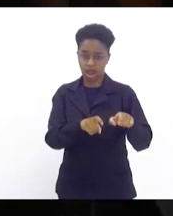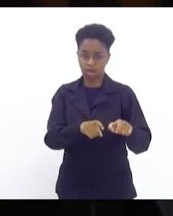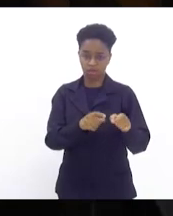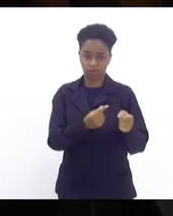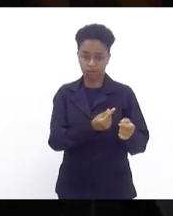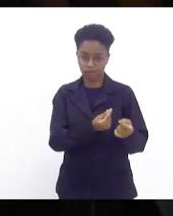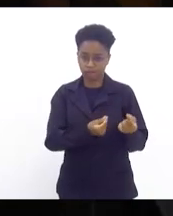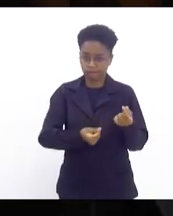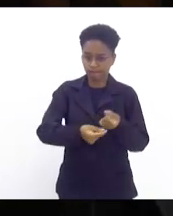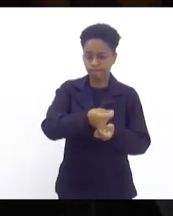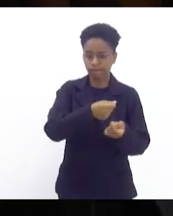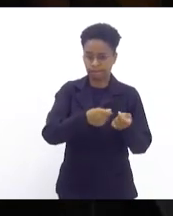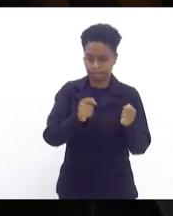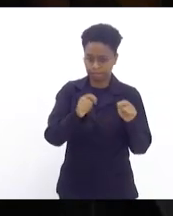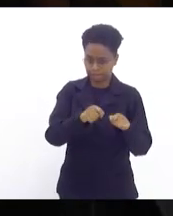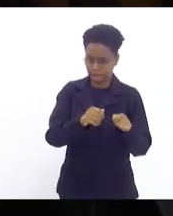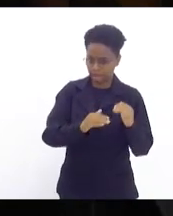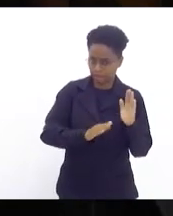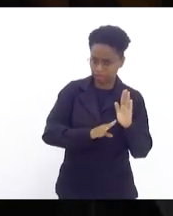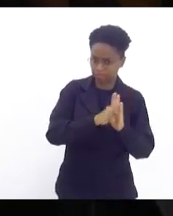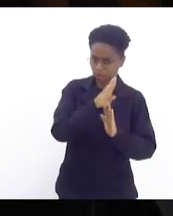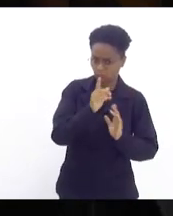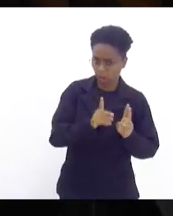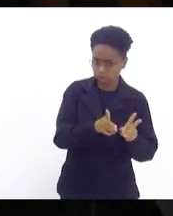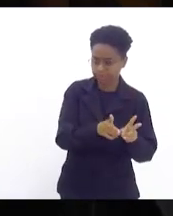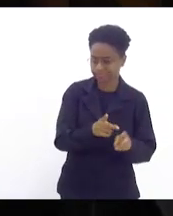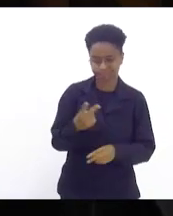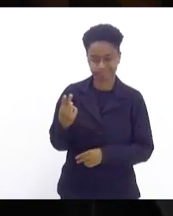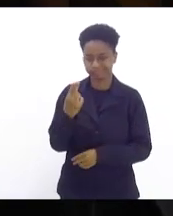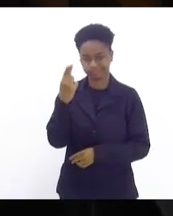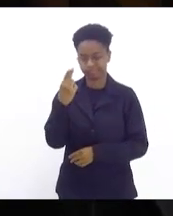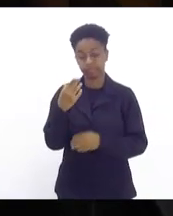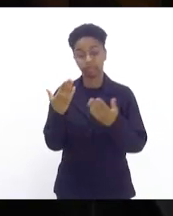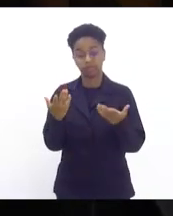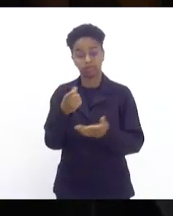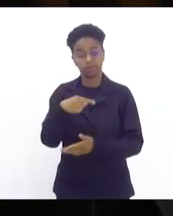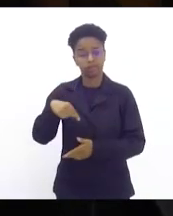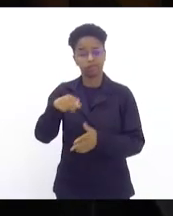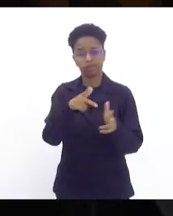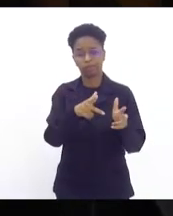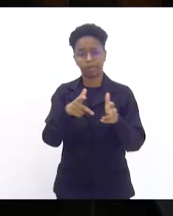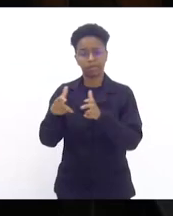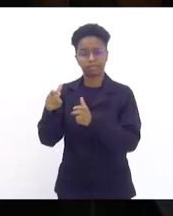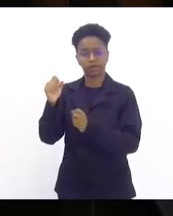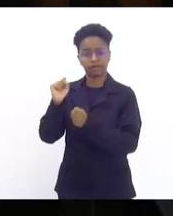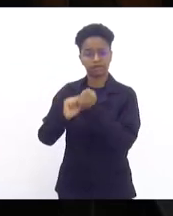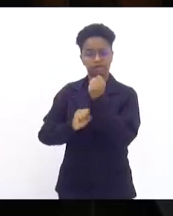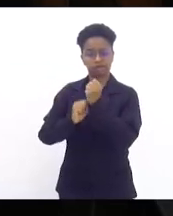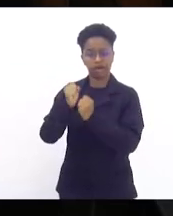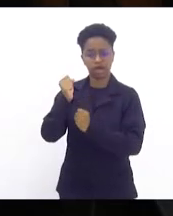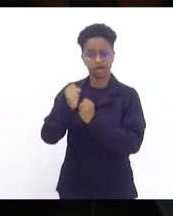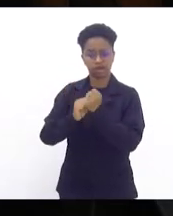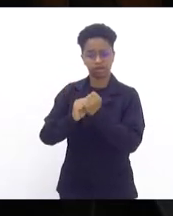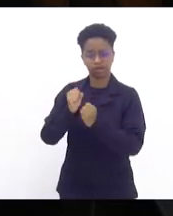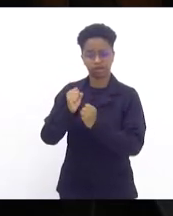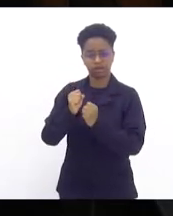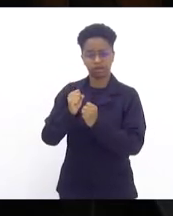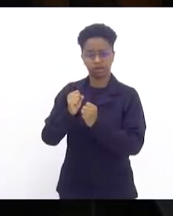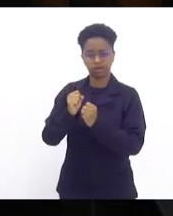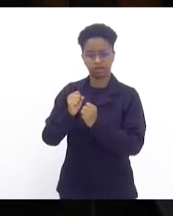esse crescimento Aí você olha a indústria cresceu magros